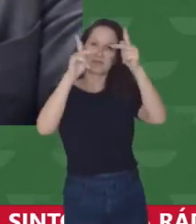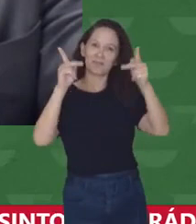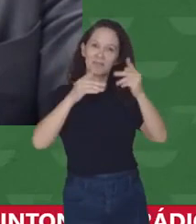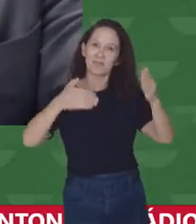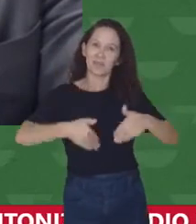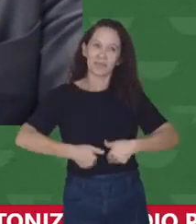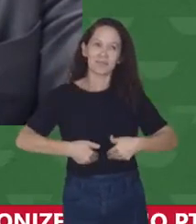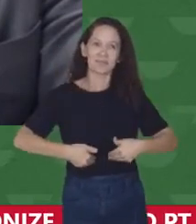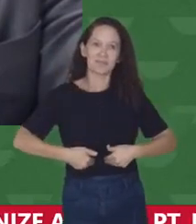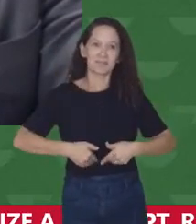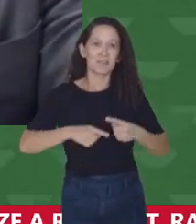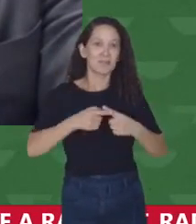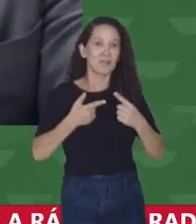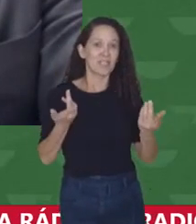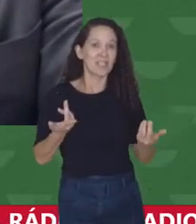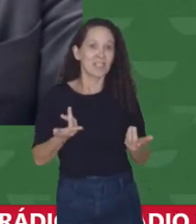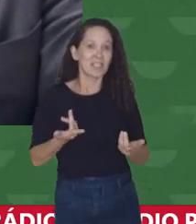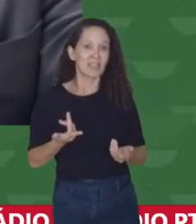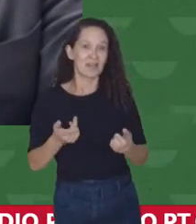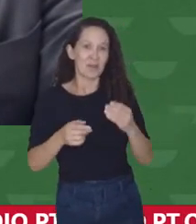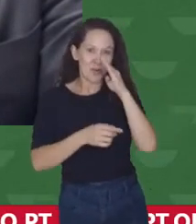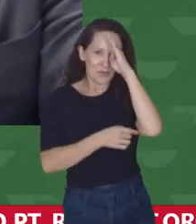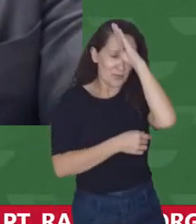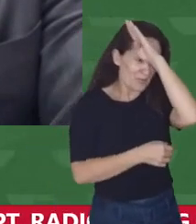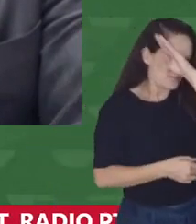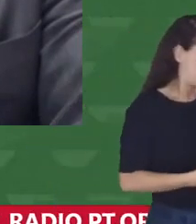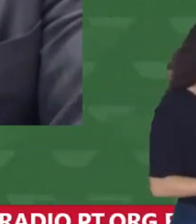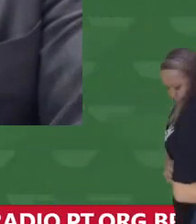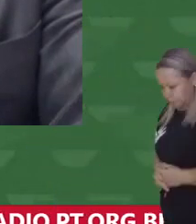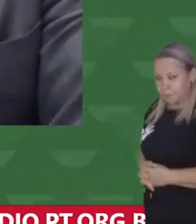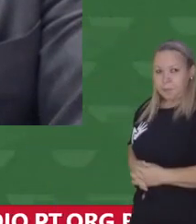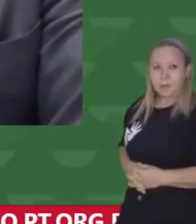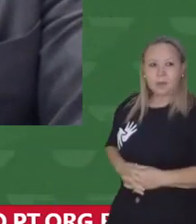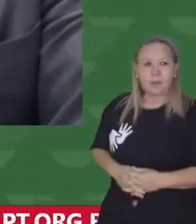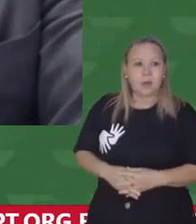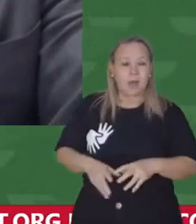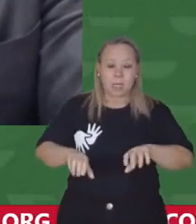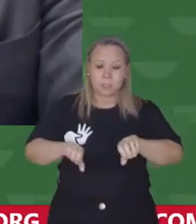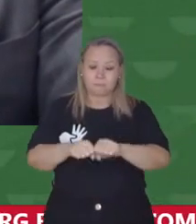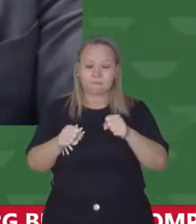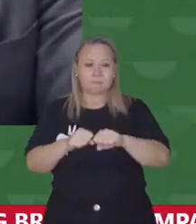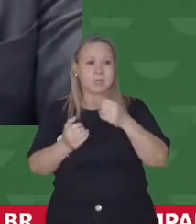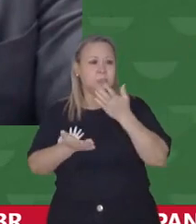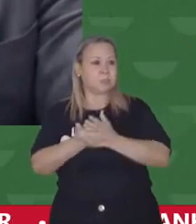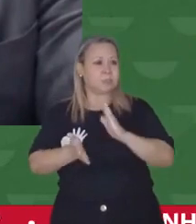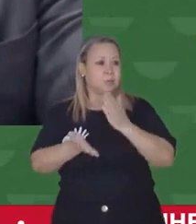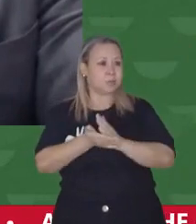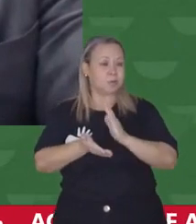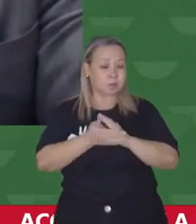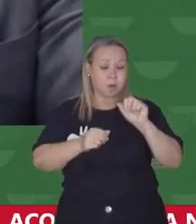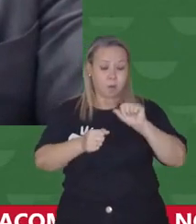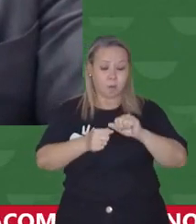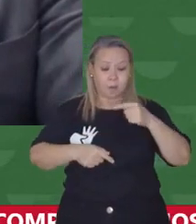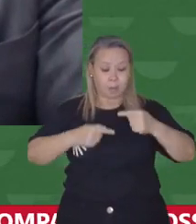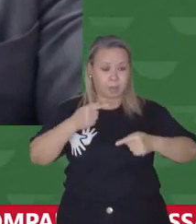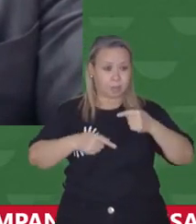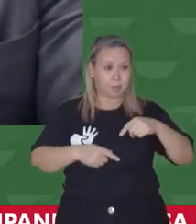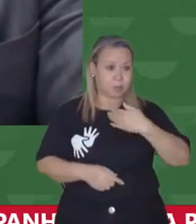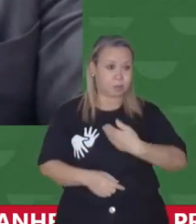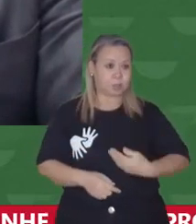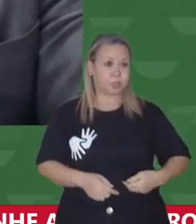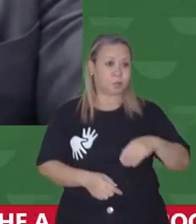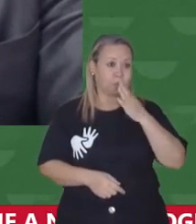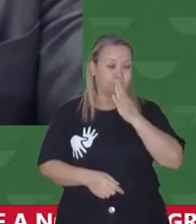fome pela absoluta destruição que foi feita das políticas sociais e das políticas públicas no Brasil.